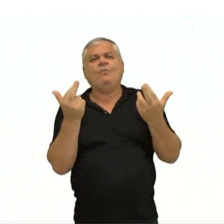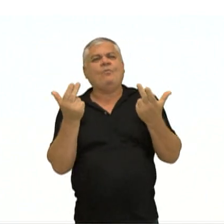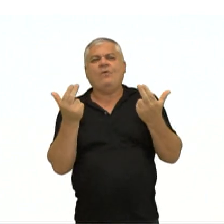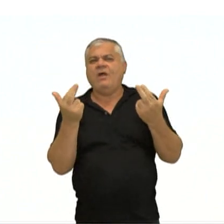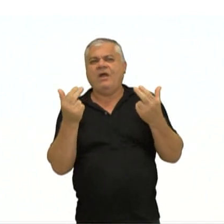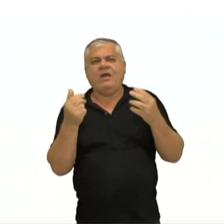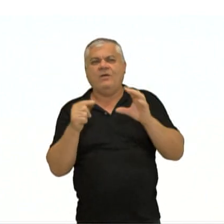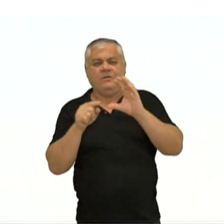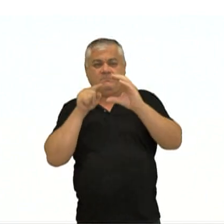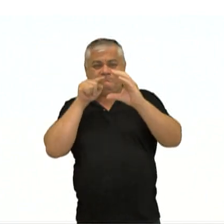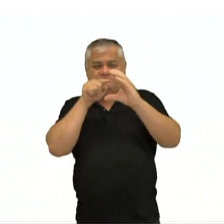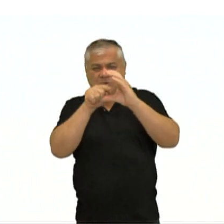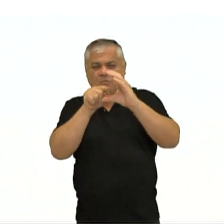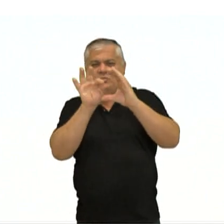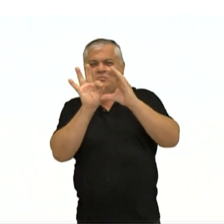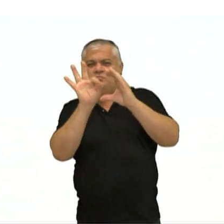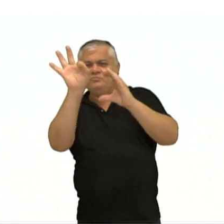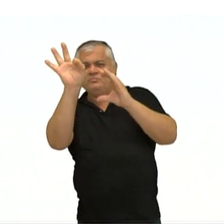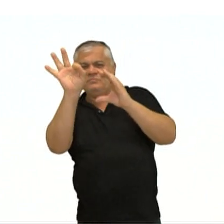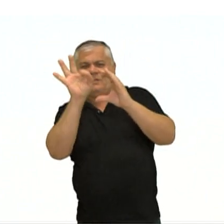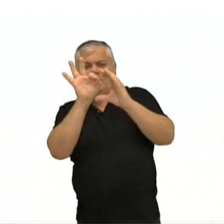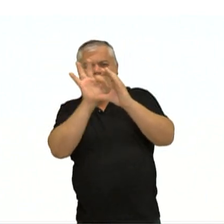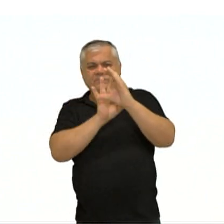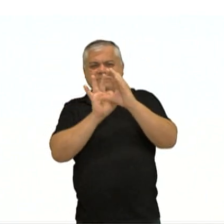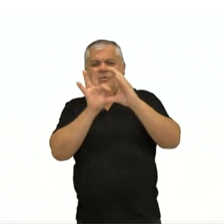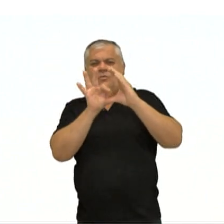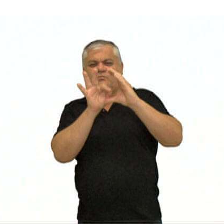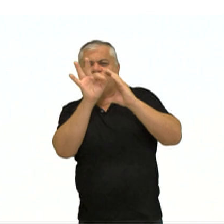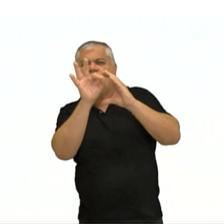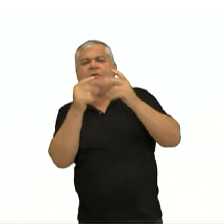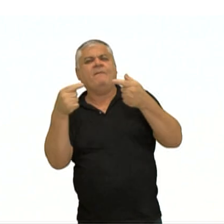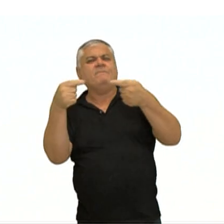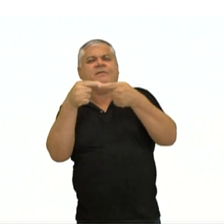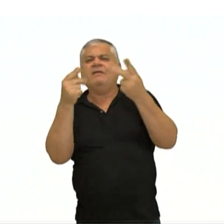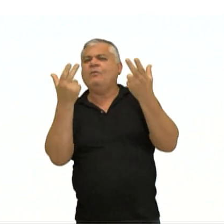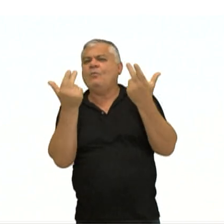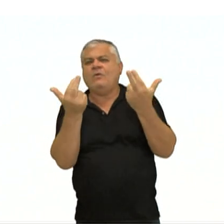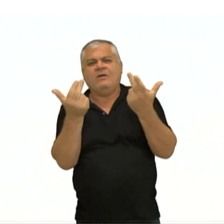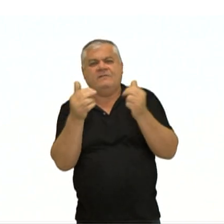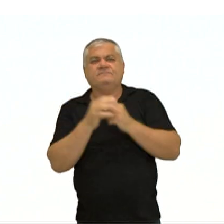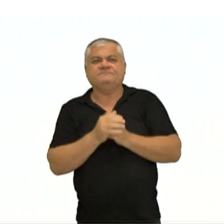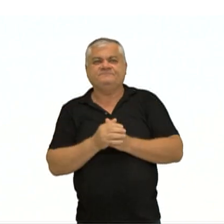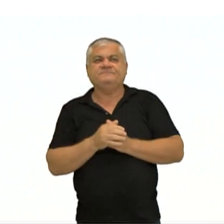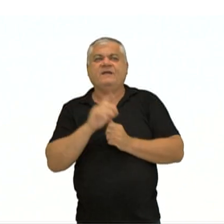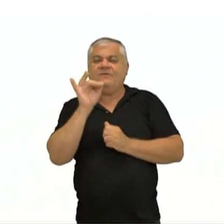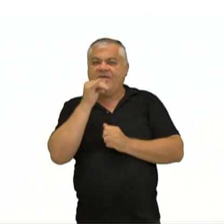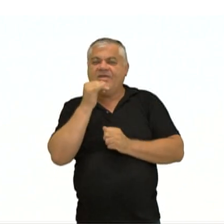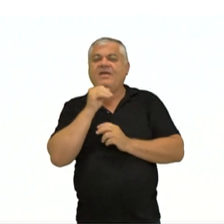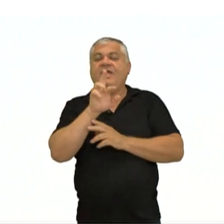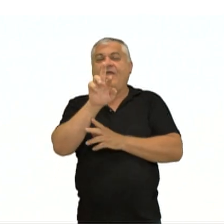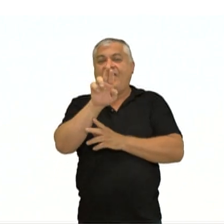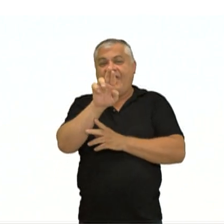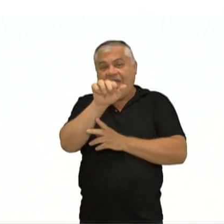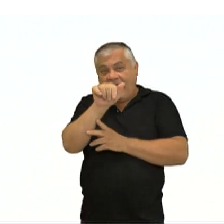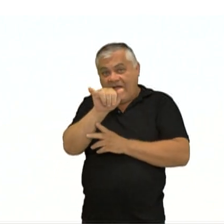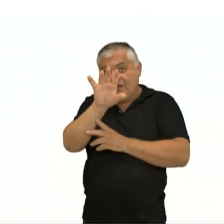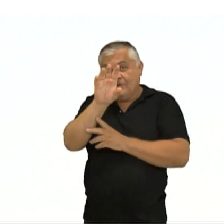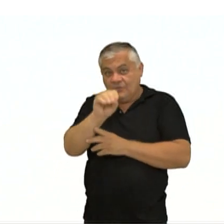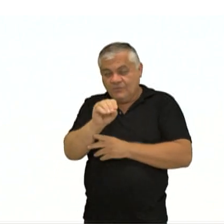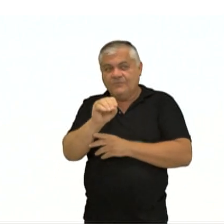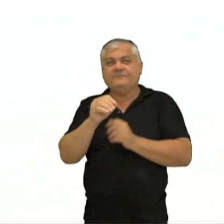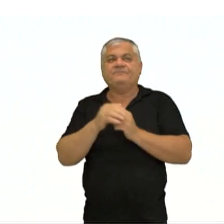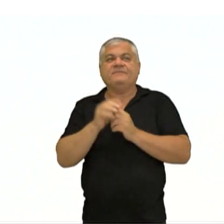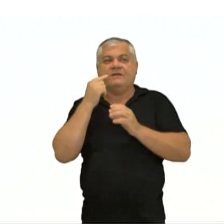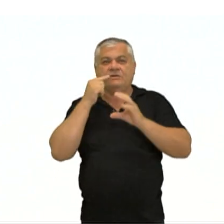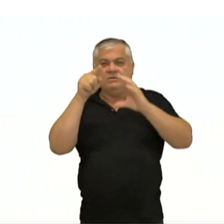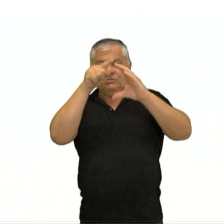Este ponto, de qualquer ponto pertencente à circunferência, vai ter a mesma distância. Isso nós chamamos de raio. Neste caso